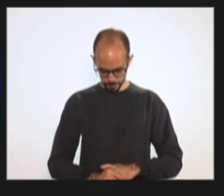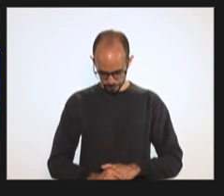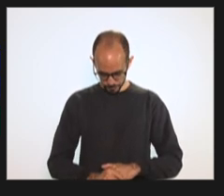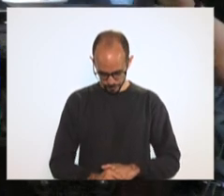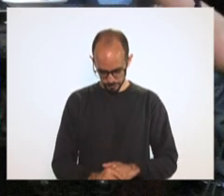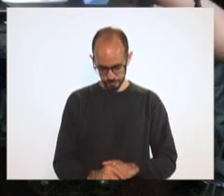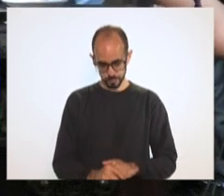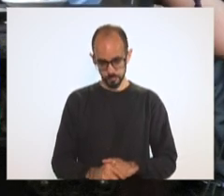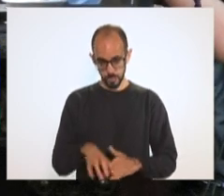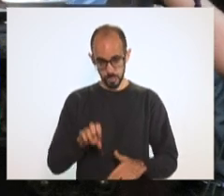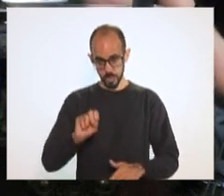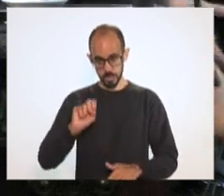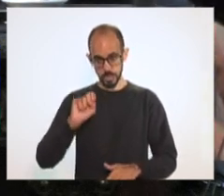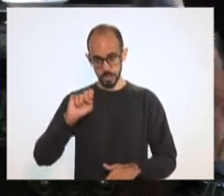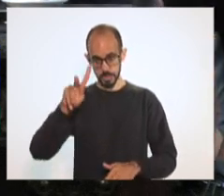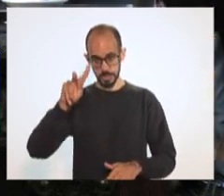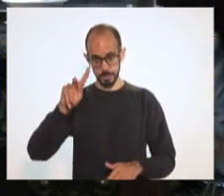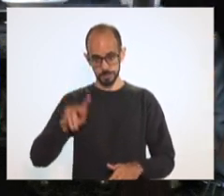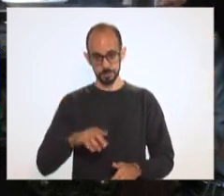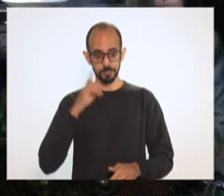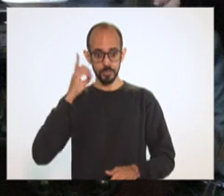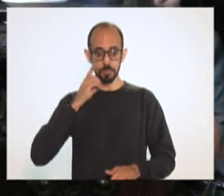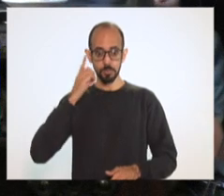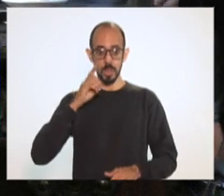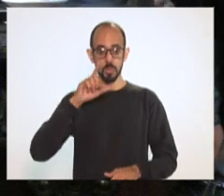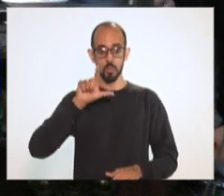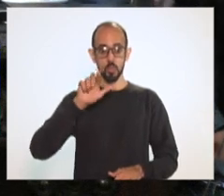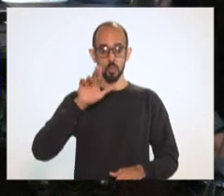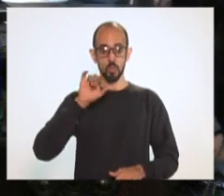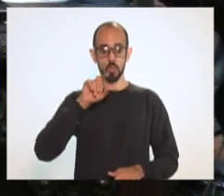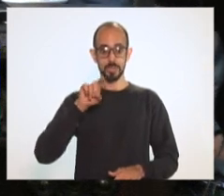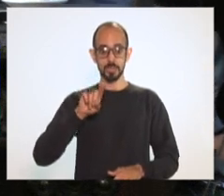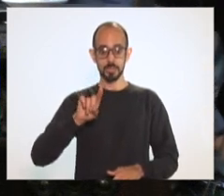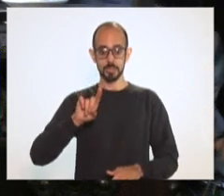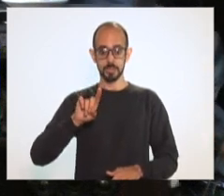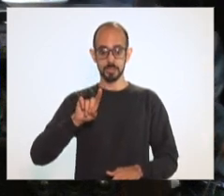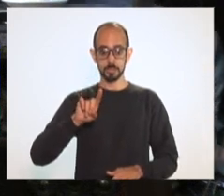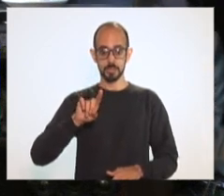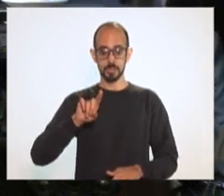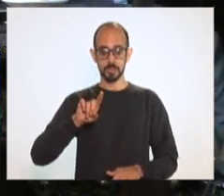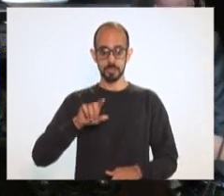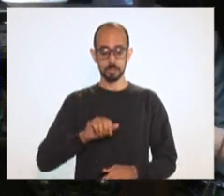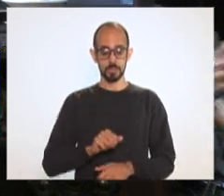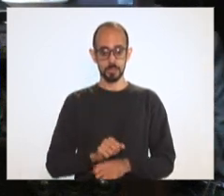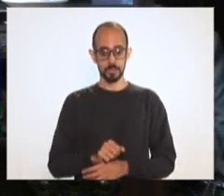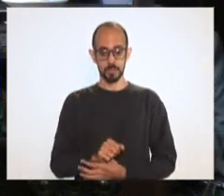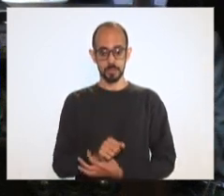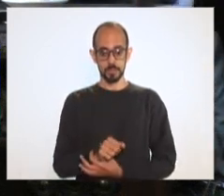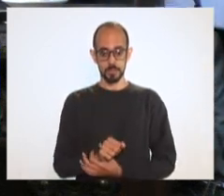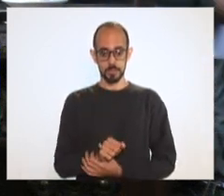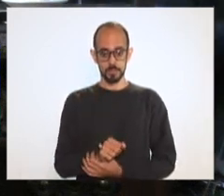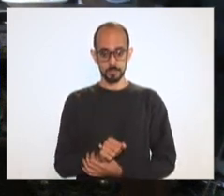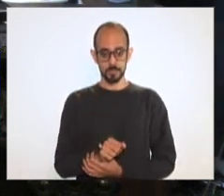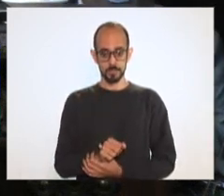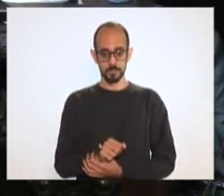Ok. Deputado Luiz, deputado Márcio não seguiu o seu substitutivo?